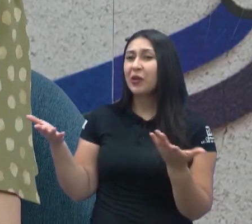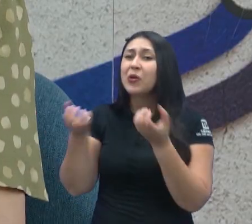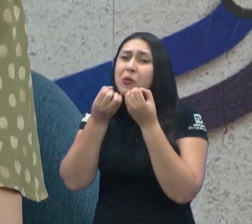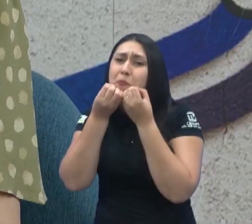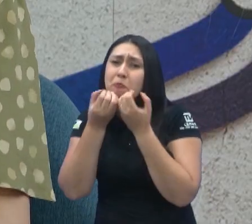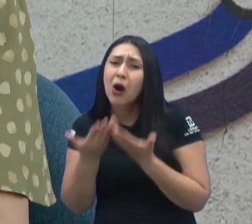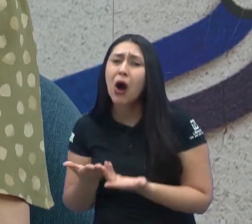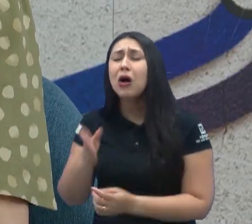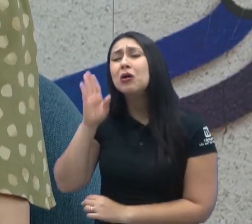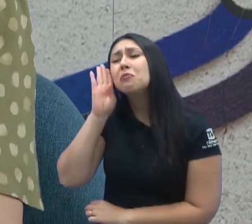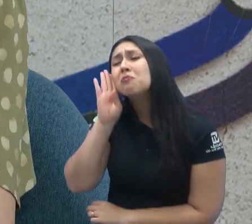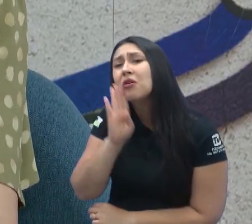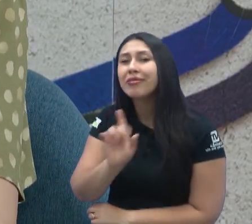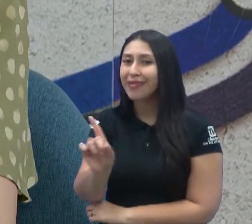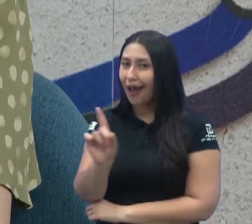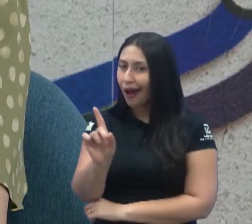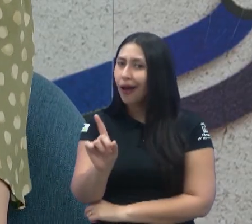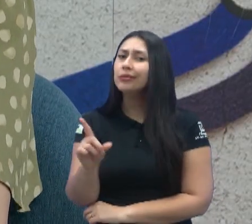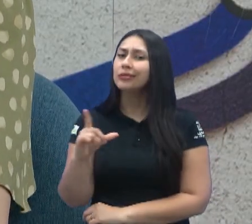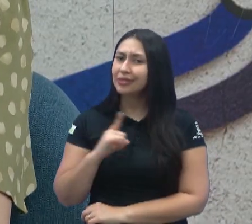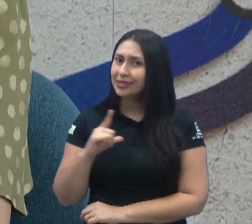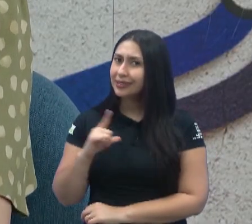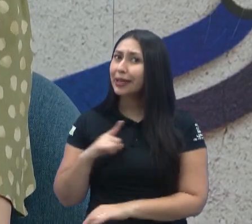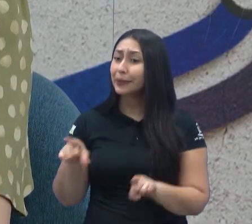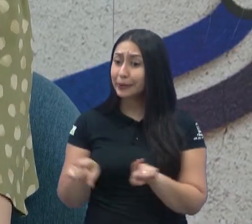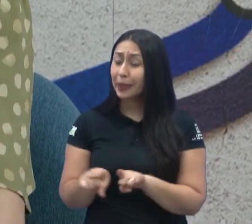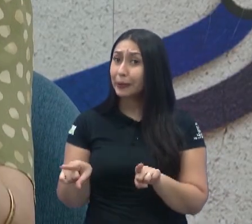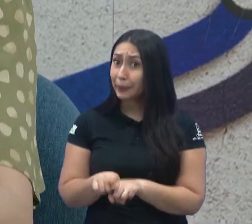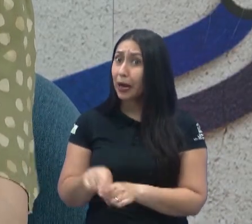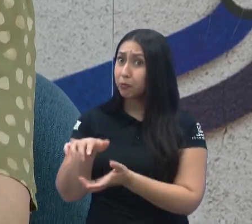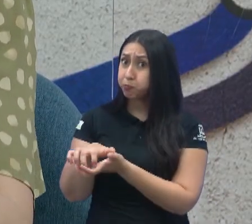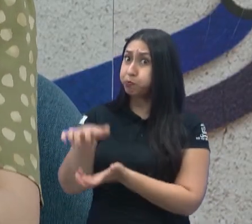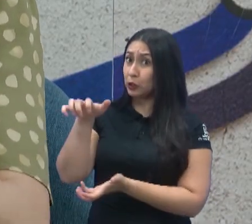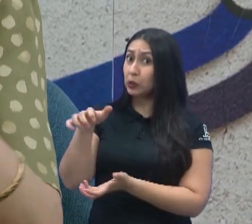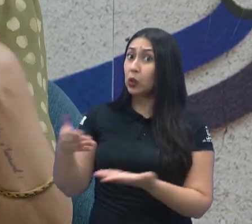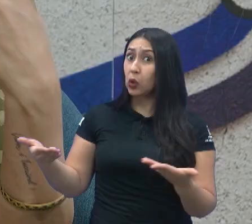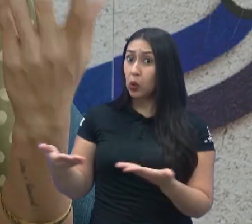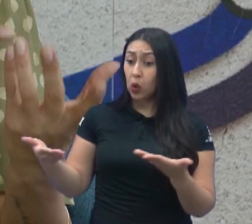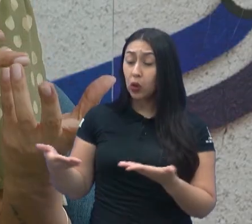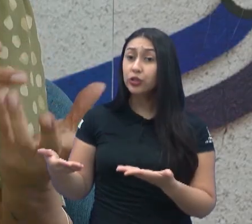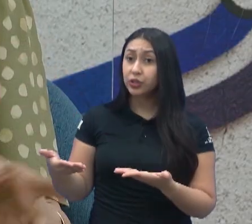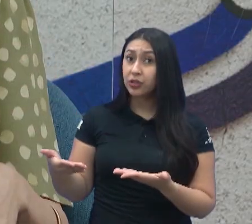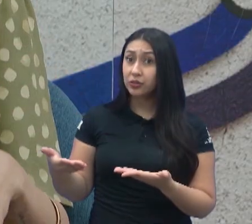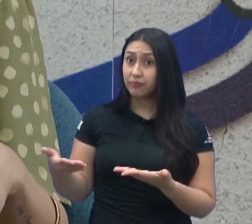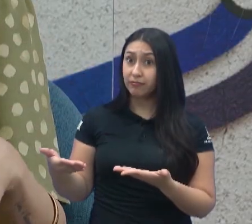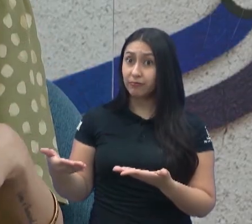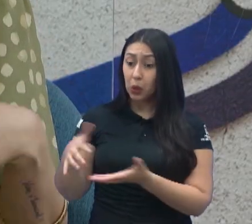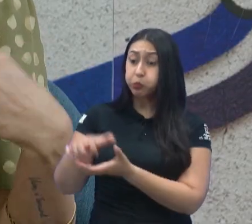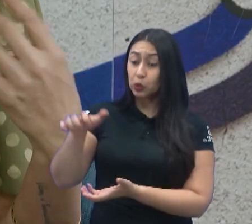Então, infelizmente, nós temos aí também o número elevado de pessoas que hoje, na fase da velhice, foram